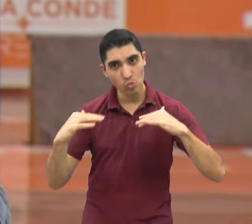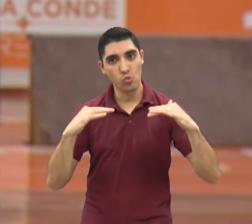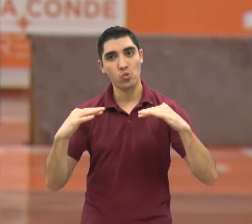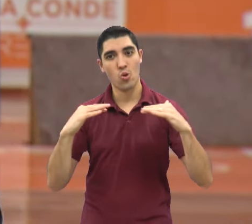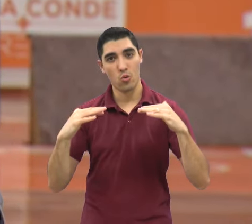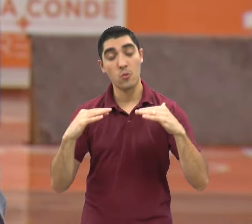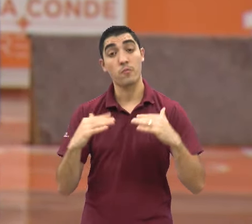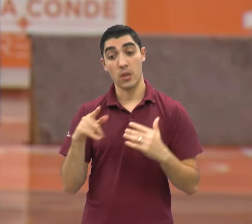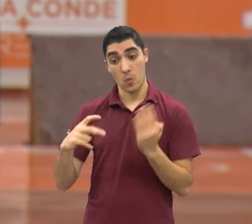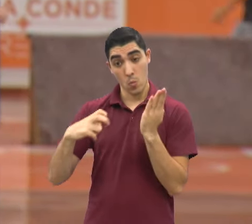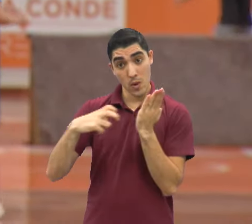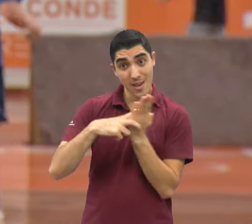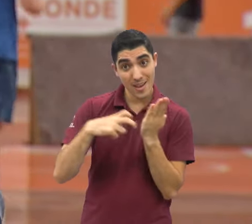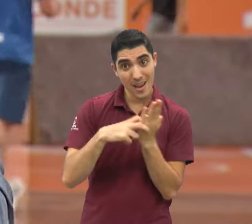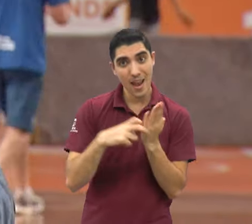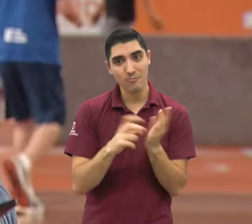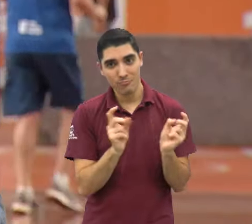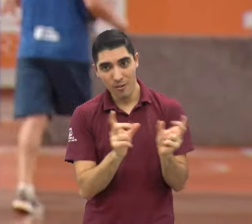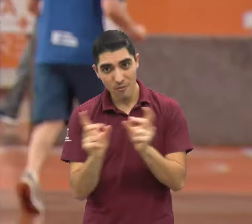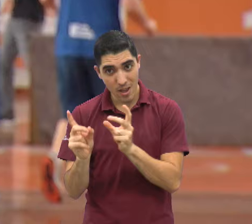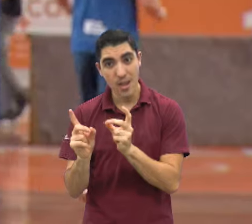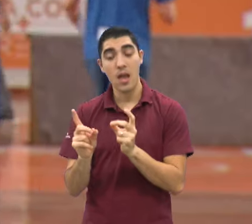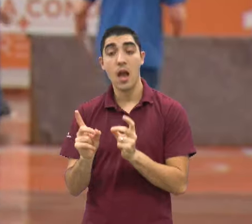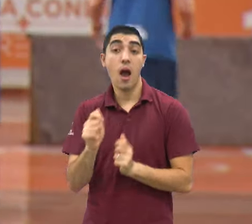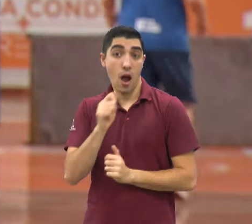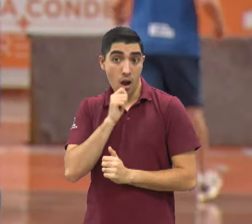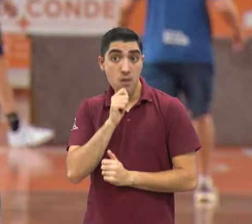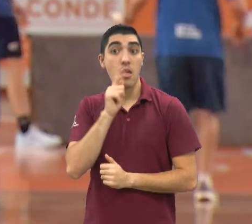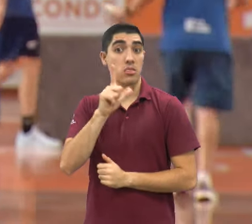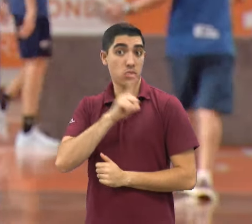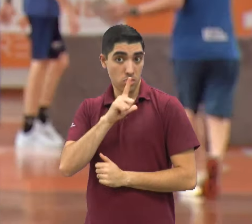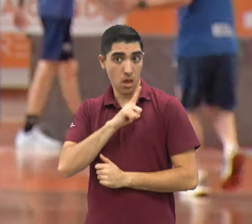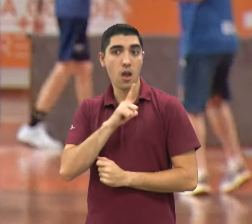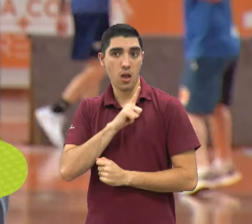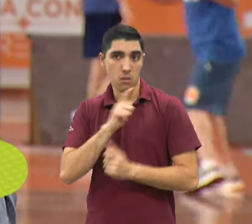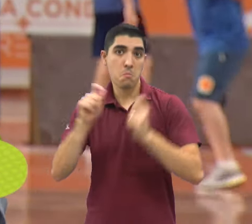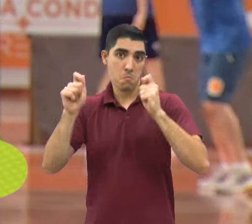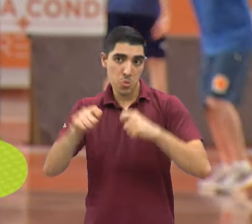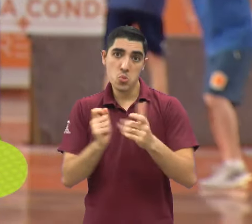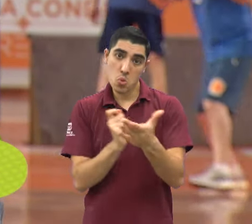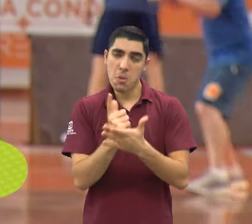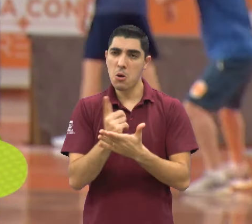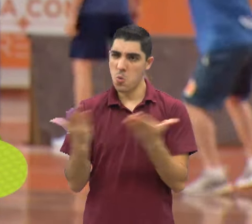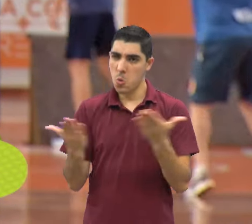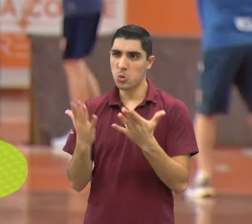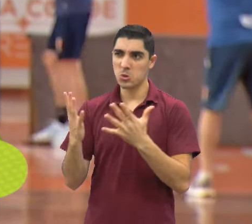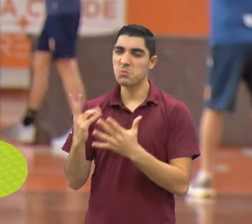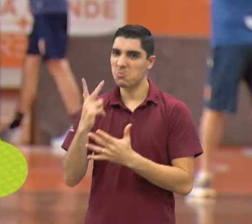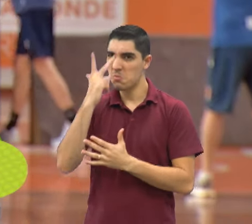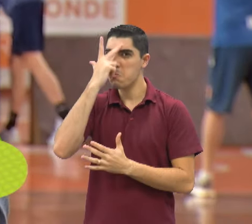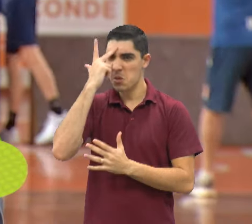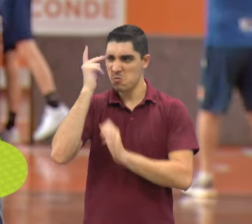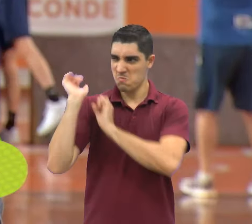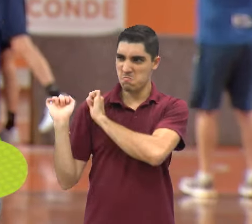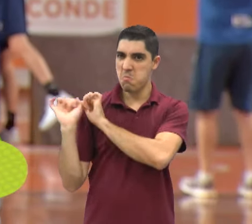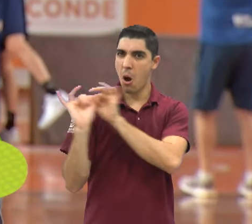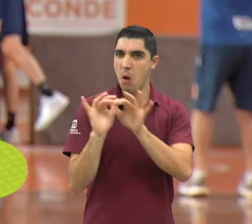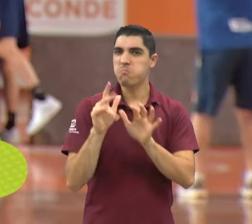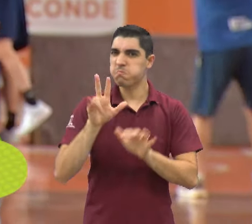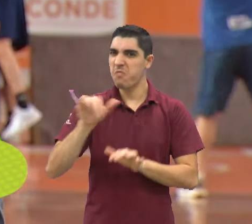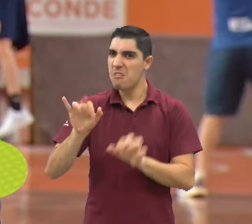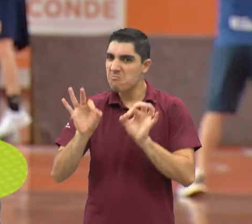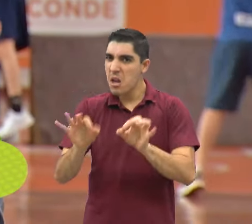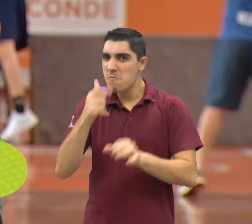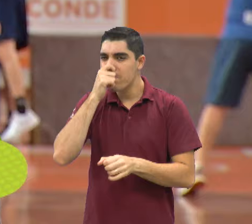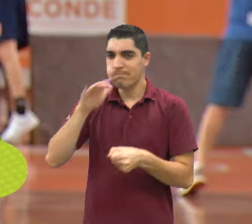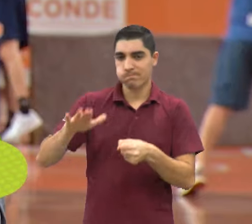os ingressos, né, para essa partida ainda estão disponíveis, a expectativa é de uma arena lotada. E para poder ilustrar